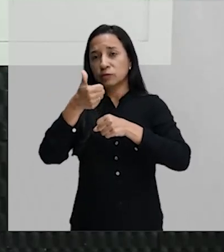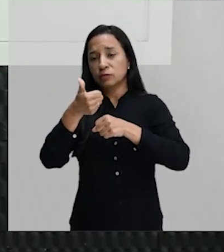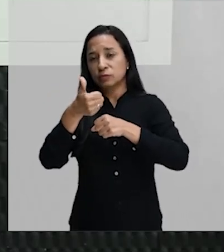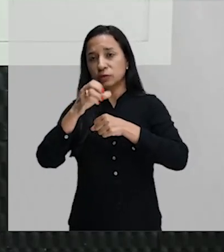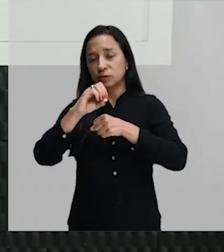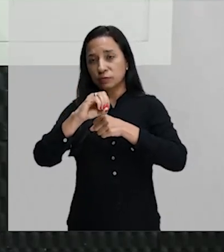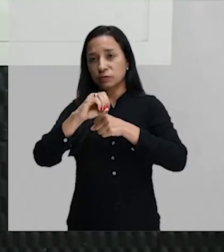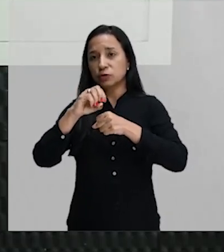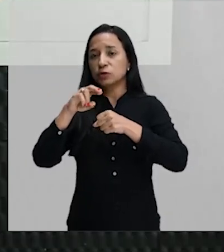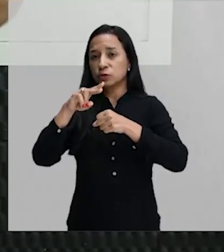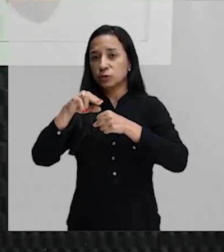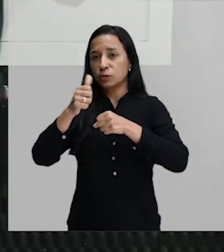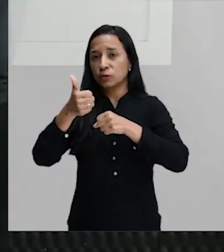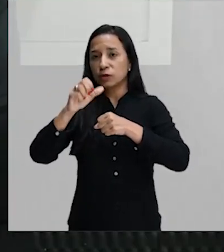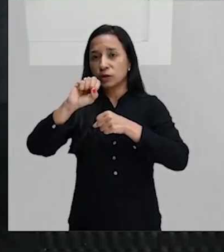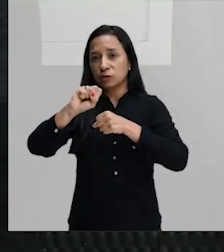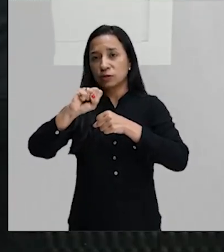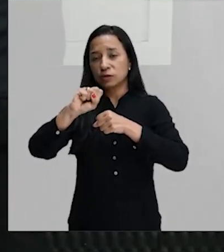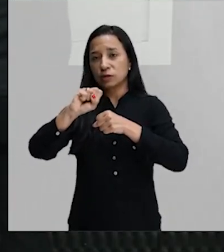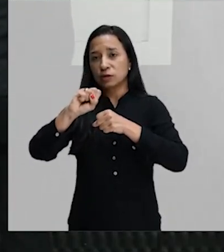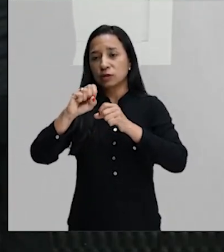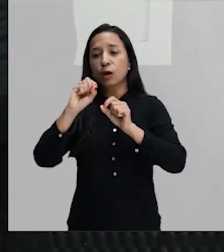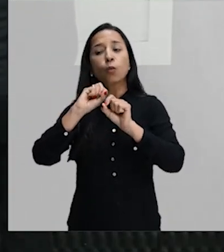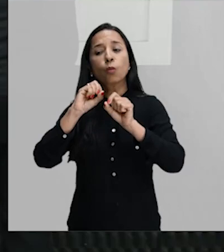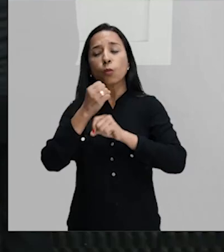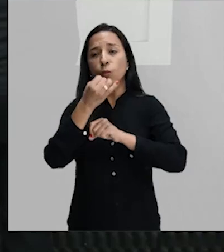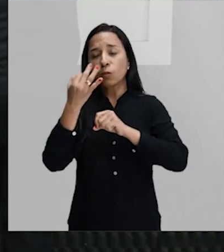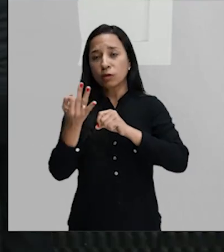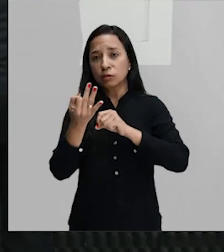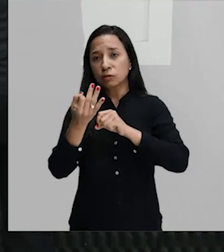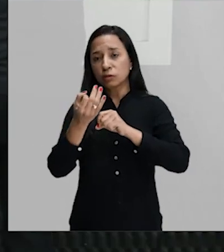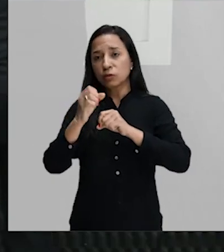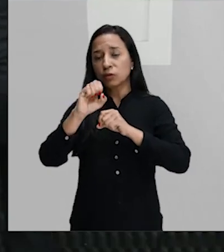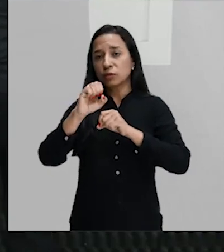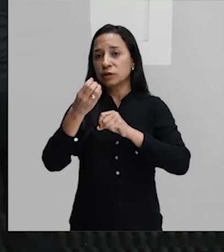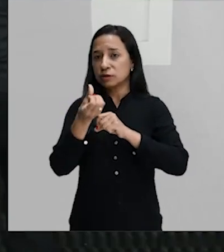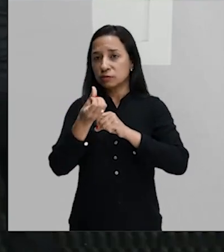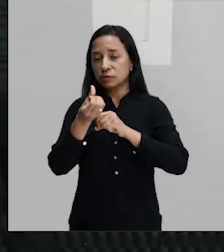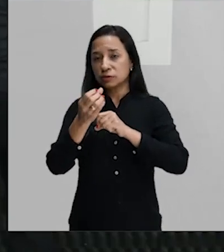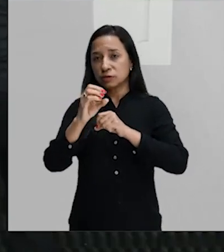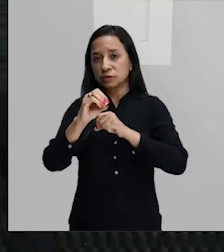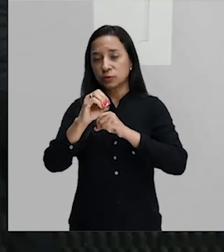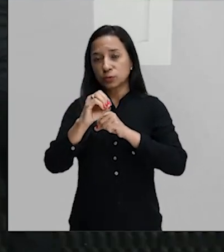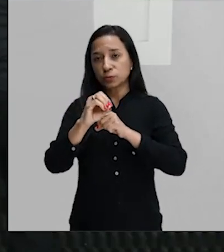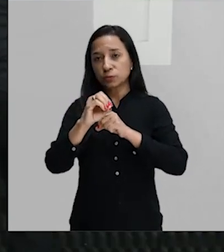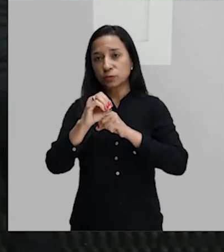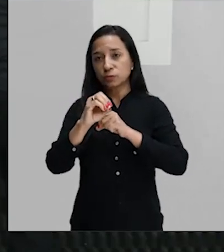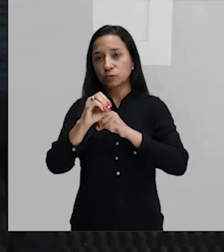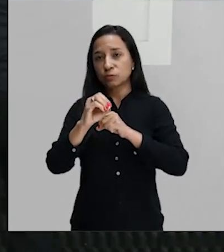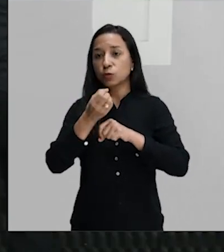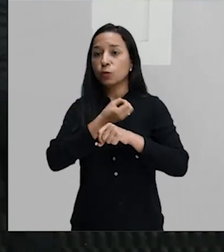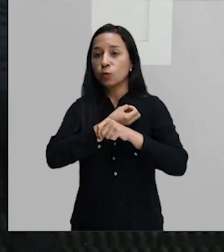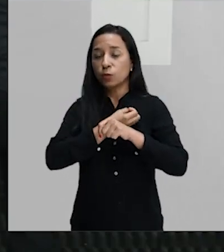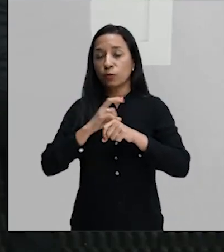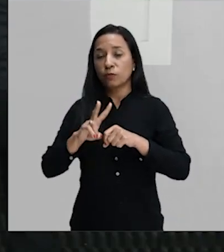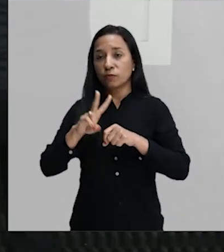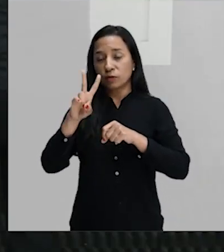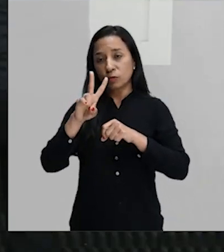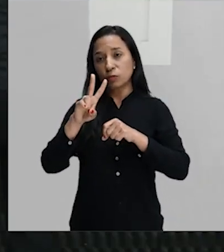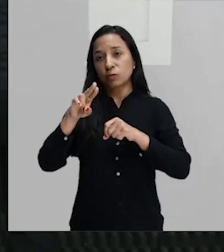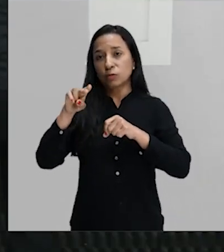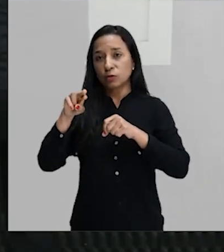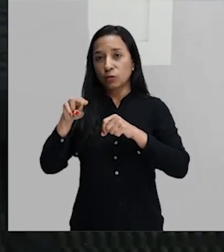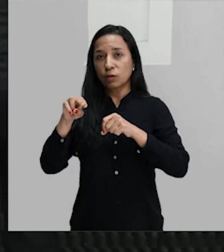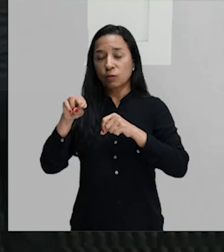60. Então, o seno de 120 ele vai ter o mesmo valor do seno do seu suplementar, seno